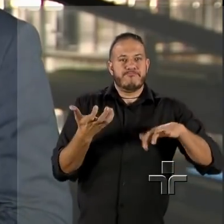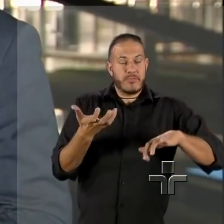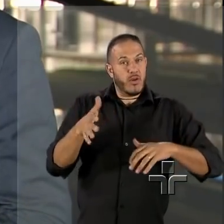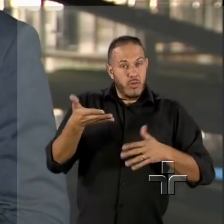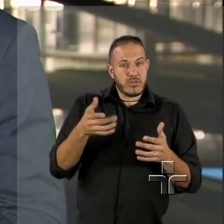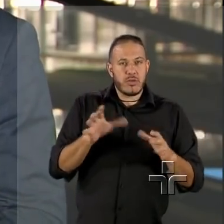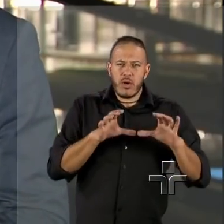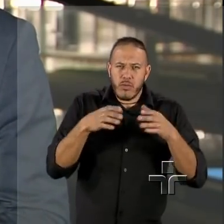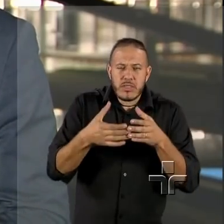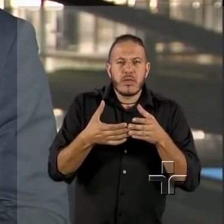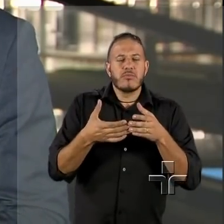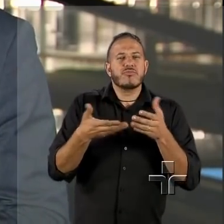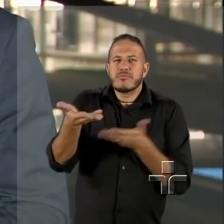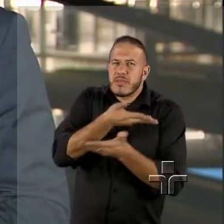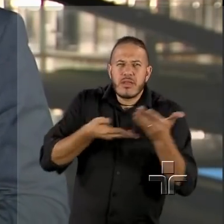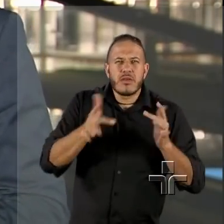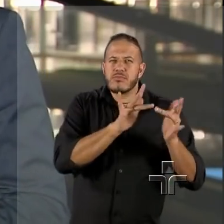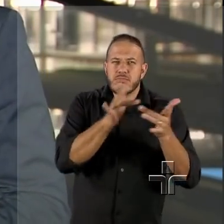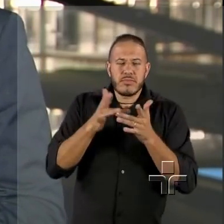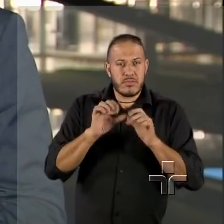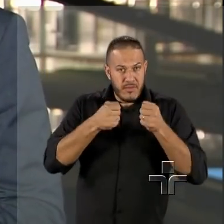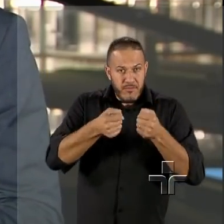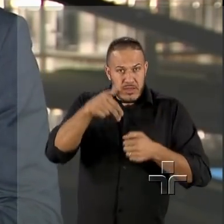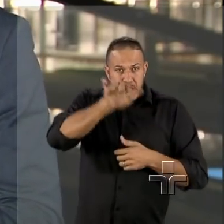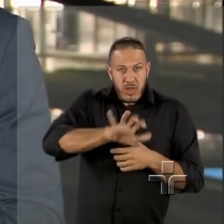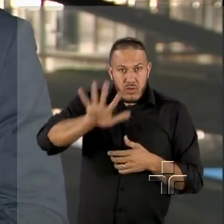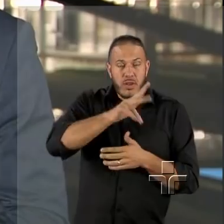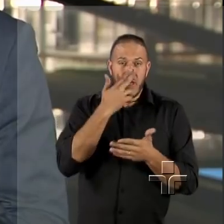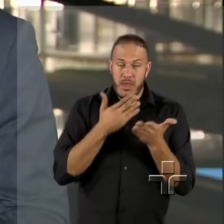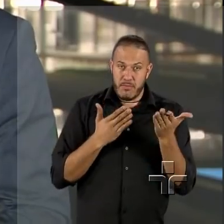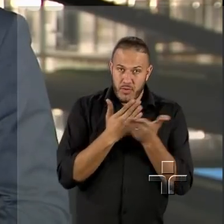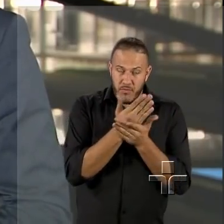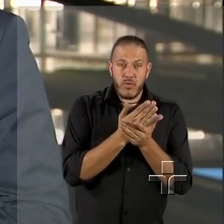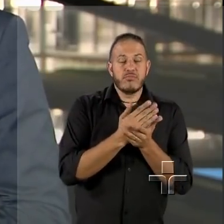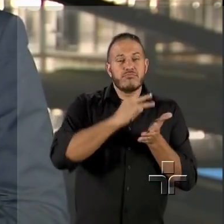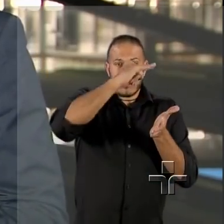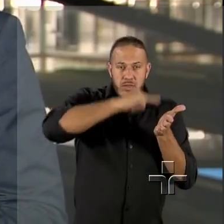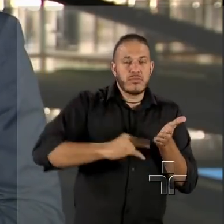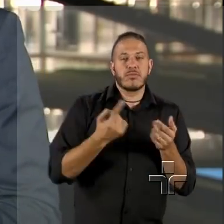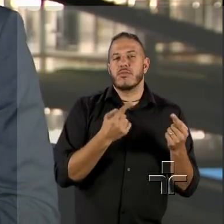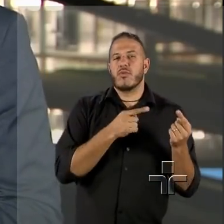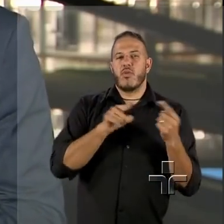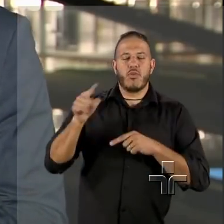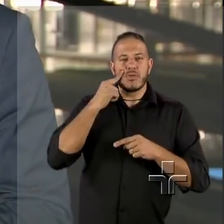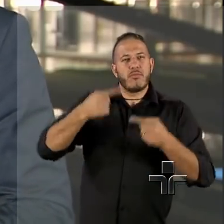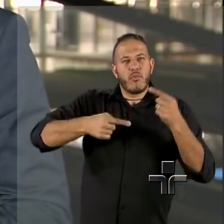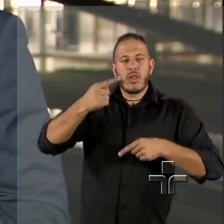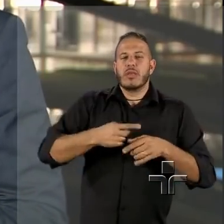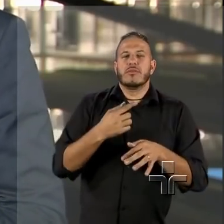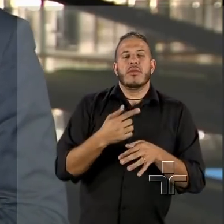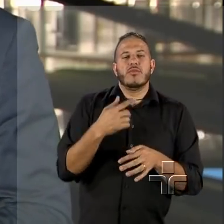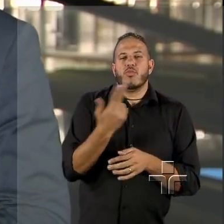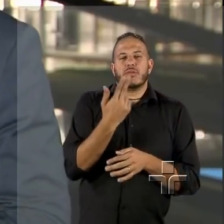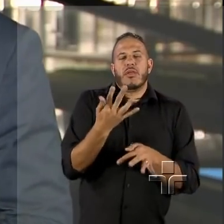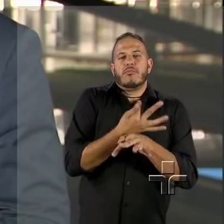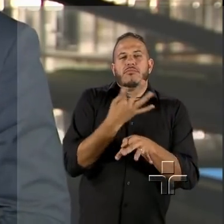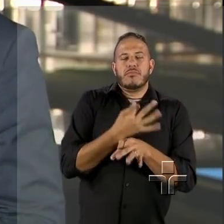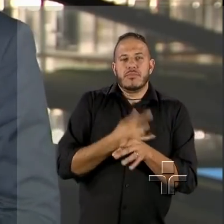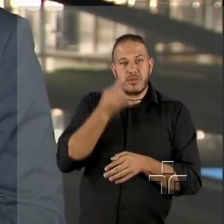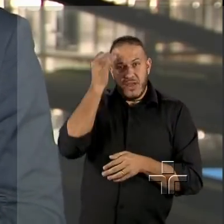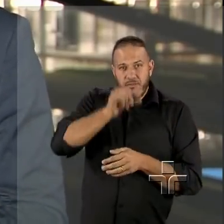venezuelanos em Roraima, Temer afirmou que fechar a fronteira com o país vizinho seria inapropriado. Nós estamos